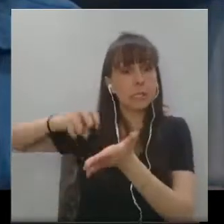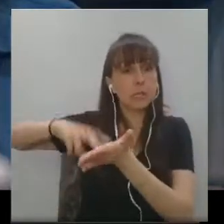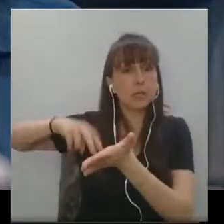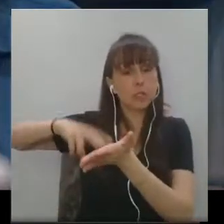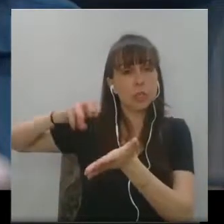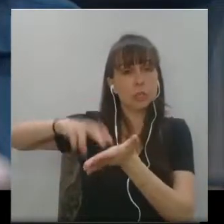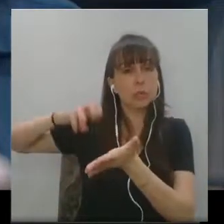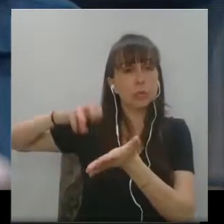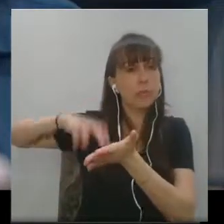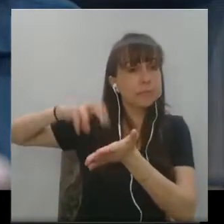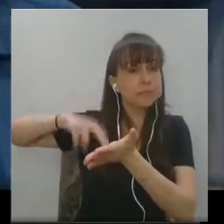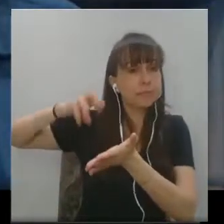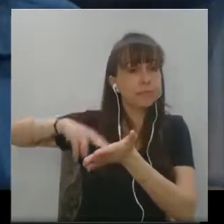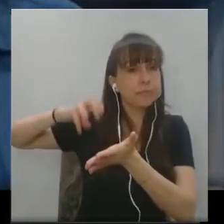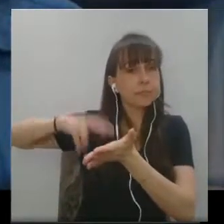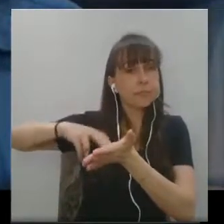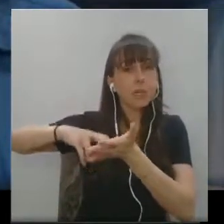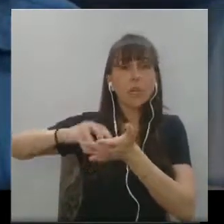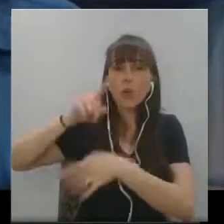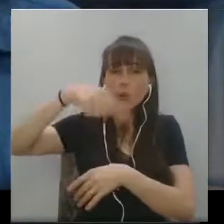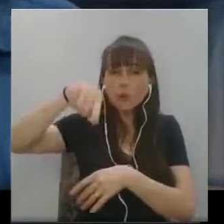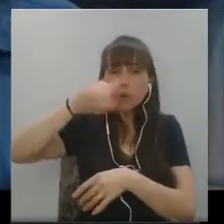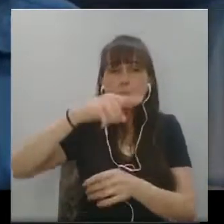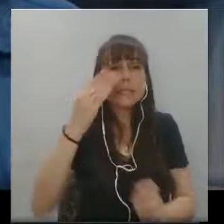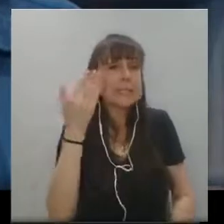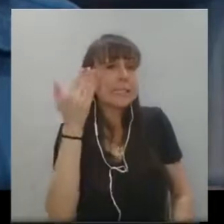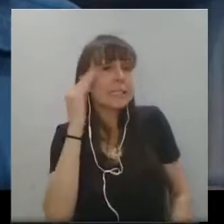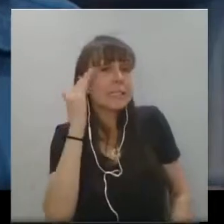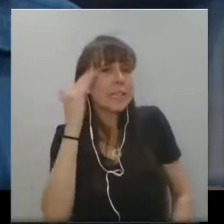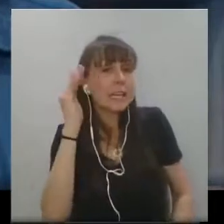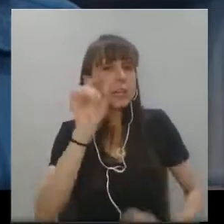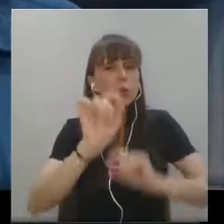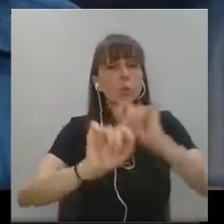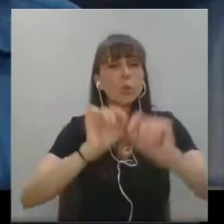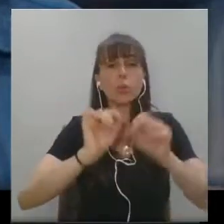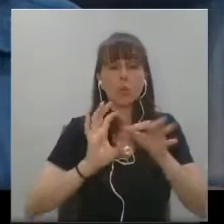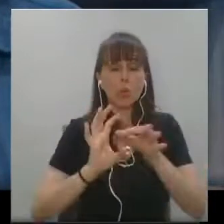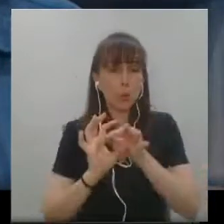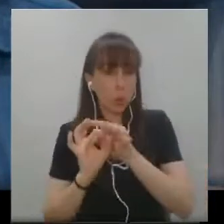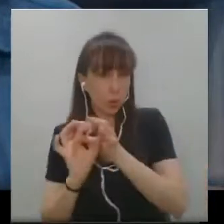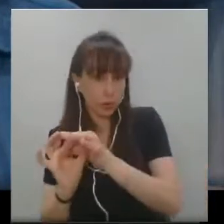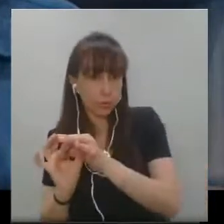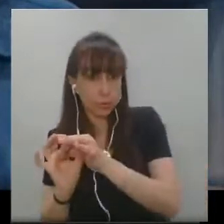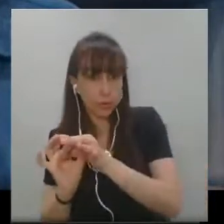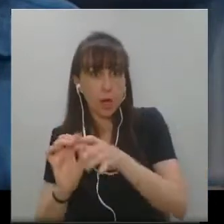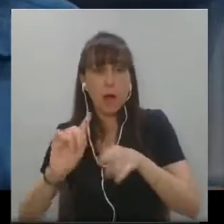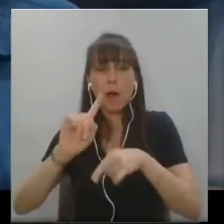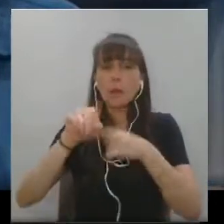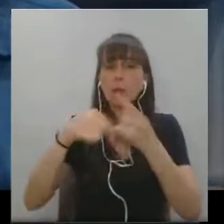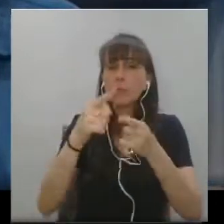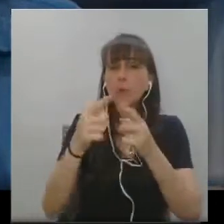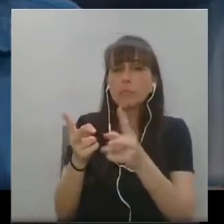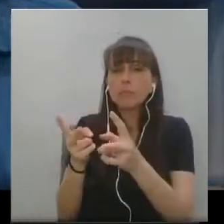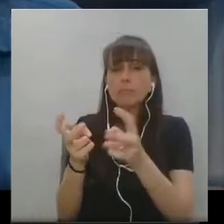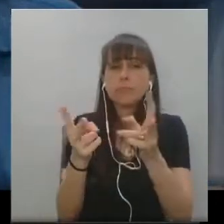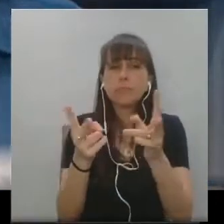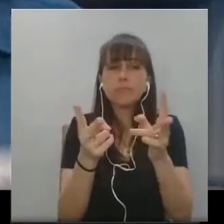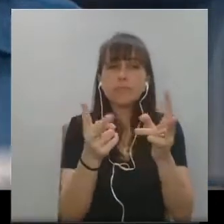apenas para assimilar, para entender aquele contexto, né? E aí, na medida que você vai verificando as palavras, você